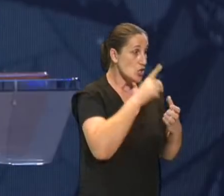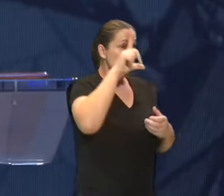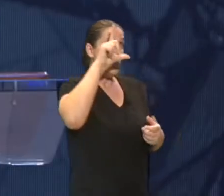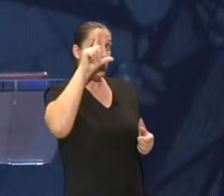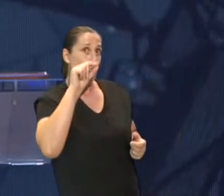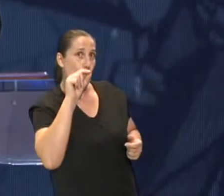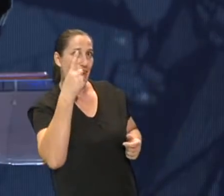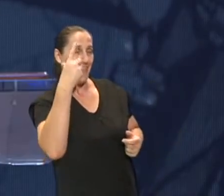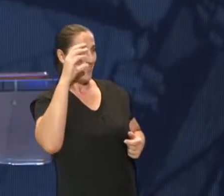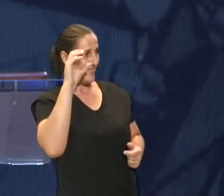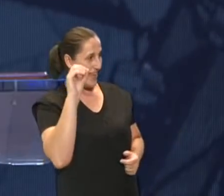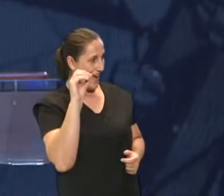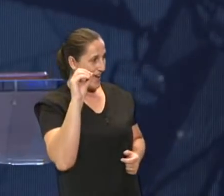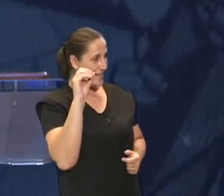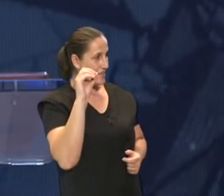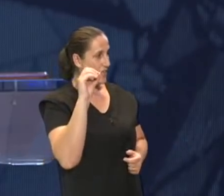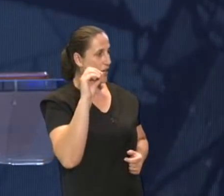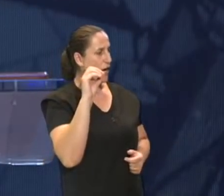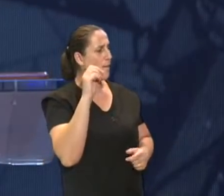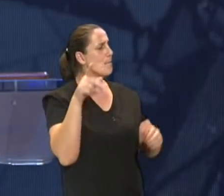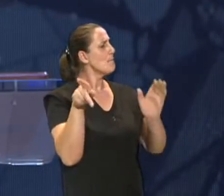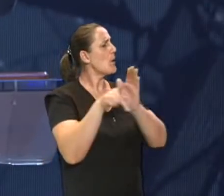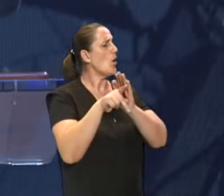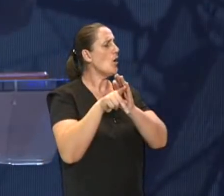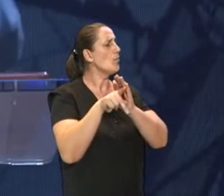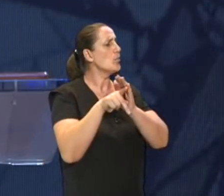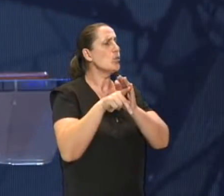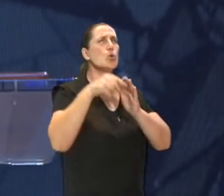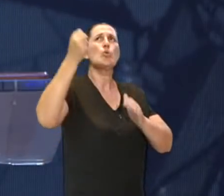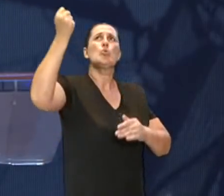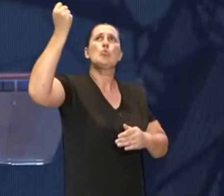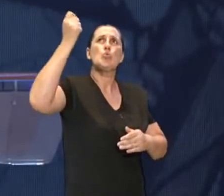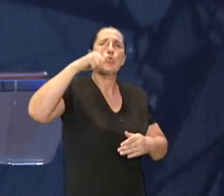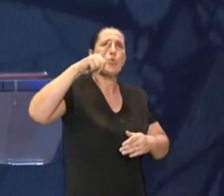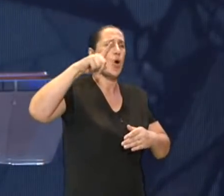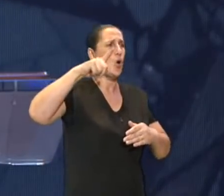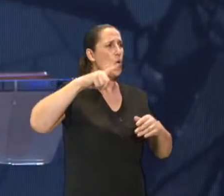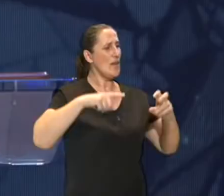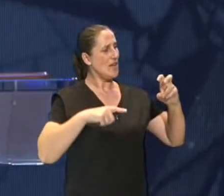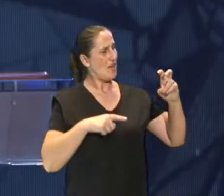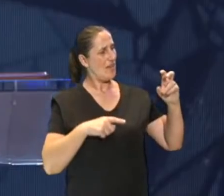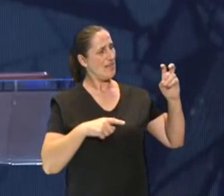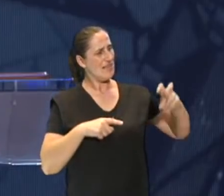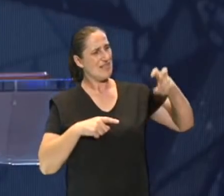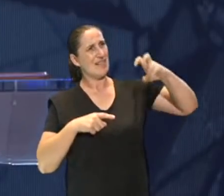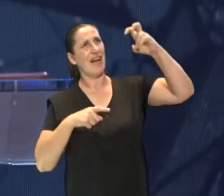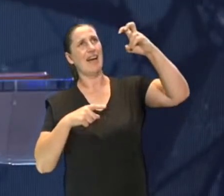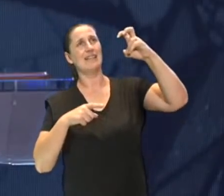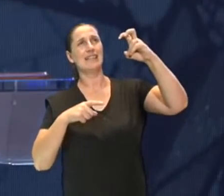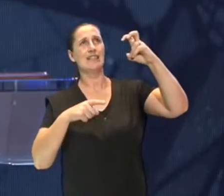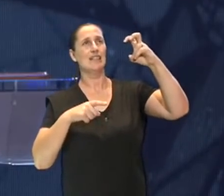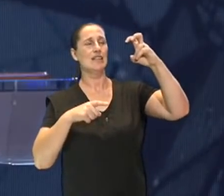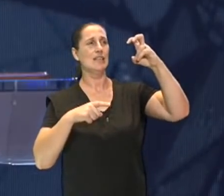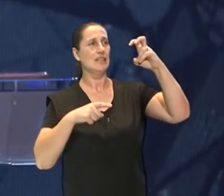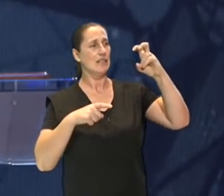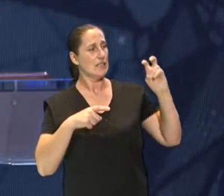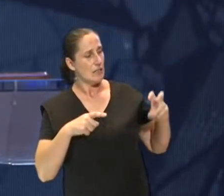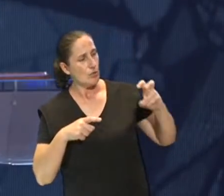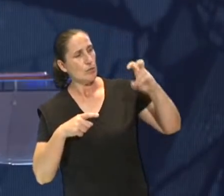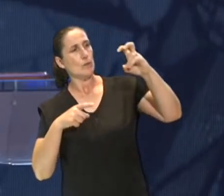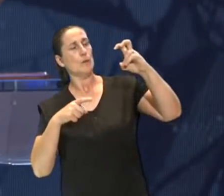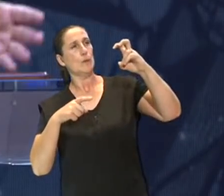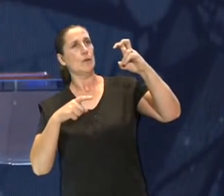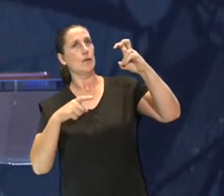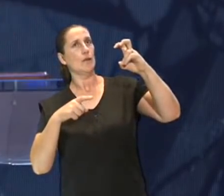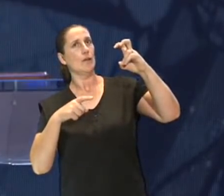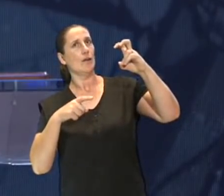e esse era um relógio de sol que tinha-se ali naquele lugar, e ele diz: você quer que ela avance 10 degraus, ou você